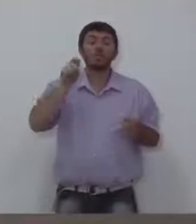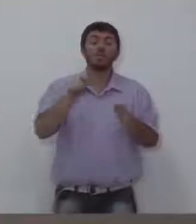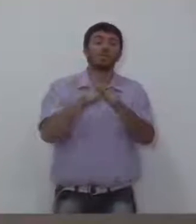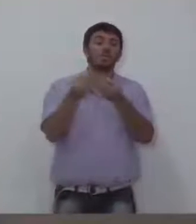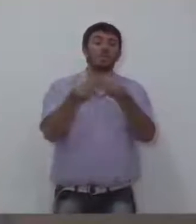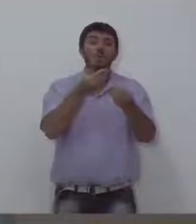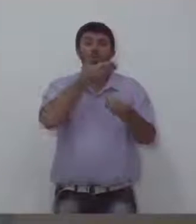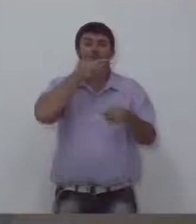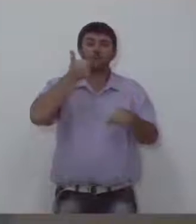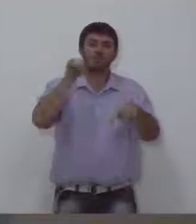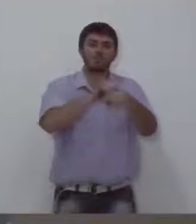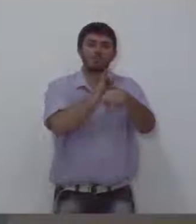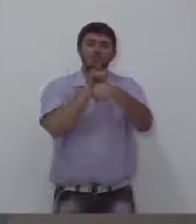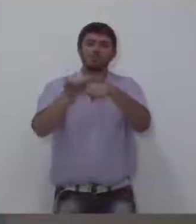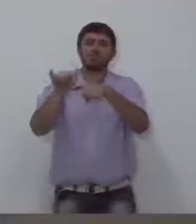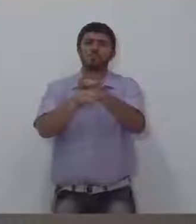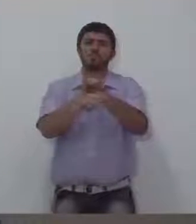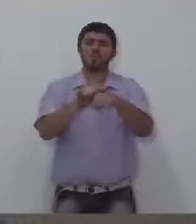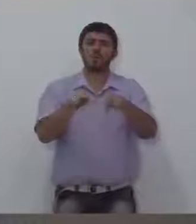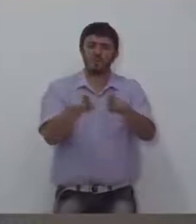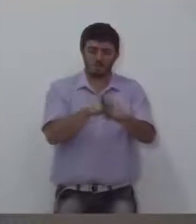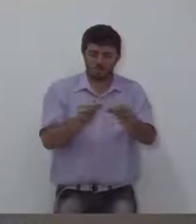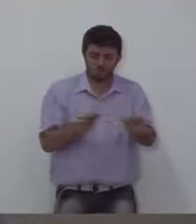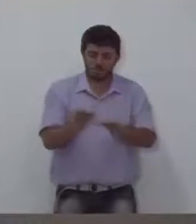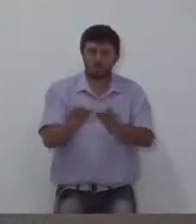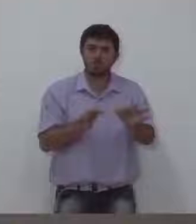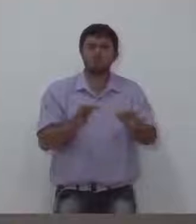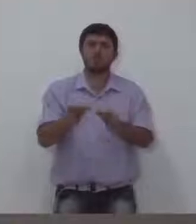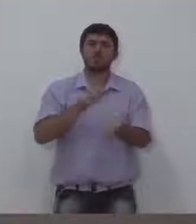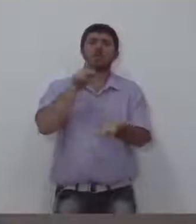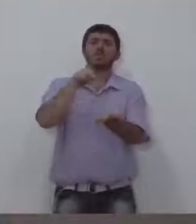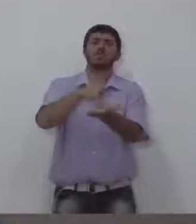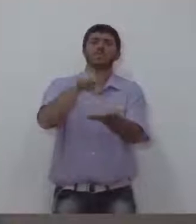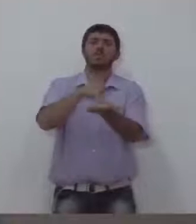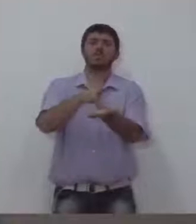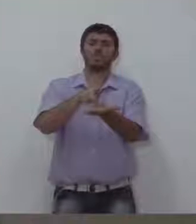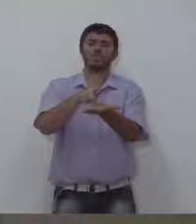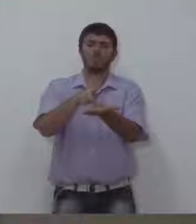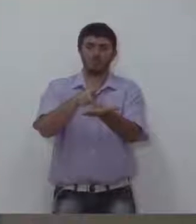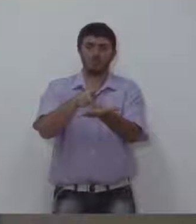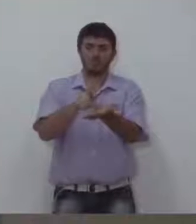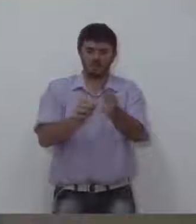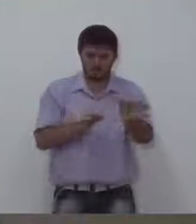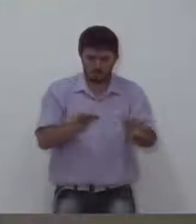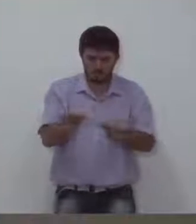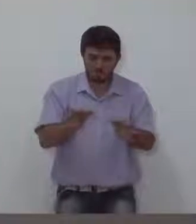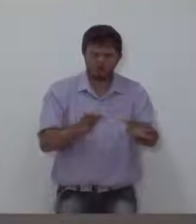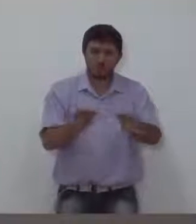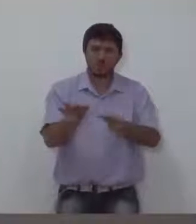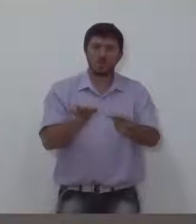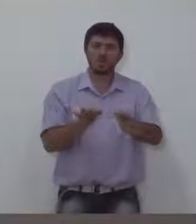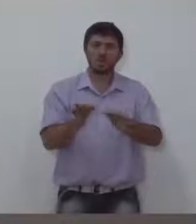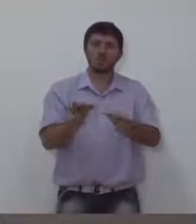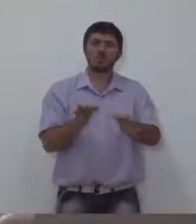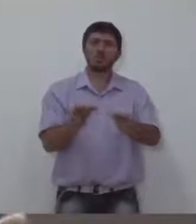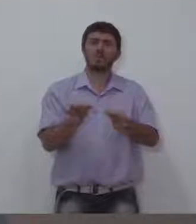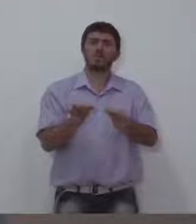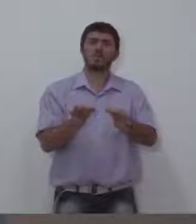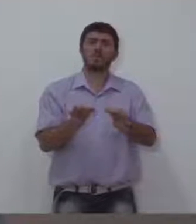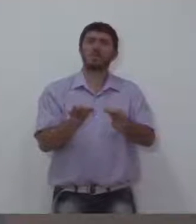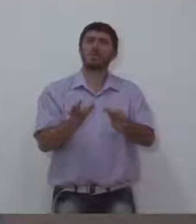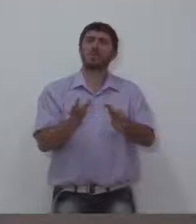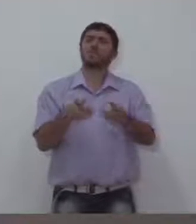e também um planejamento de verdade. Planejamento, gosto sempre de ouvir o Valdir falar, não é? Planejamento que não tem sujeito que vai fazer,